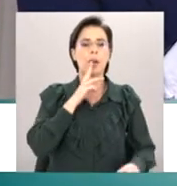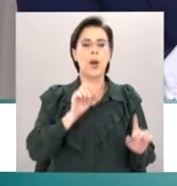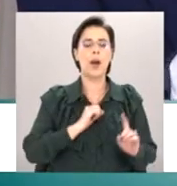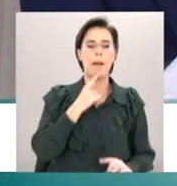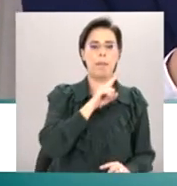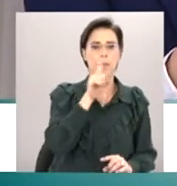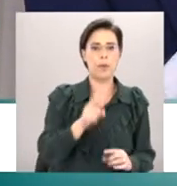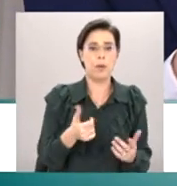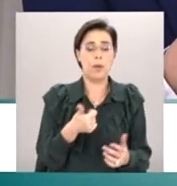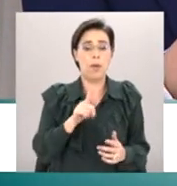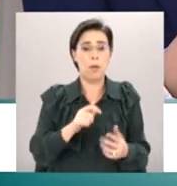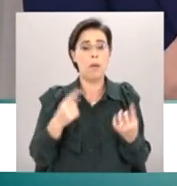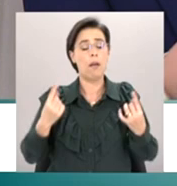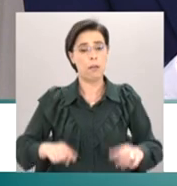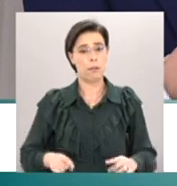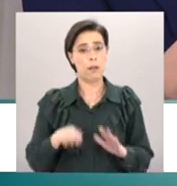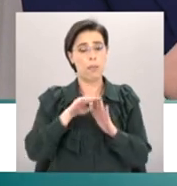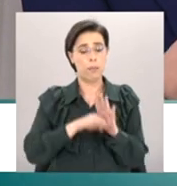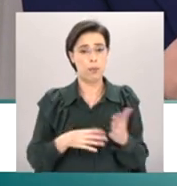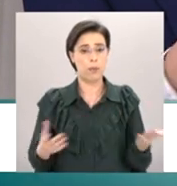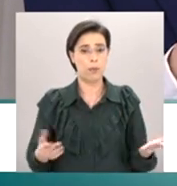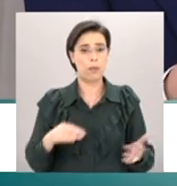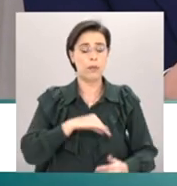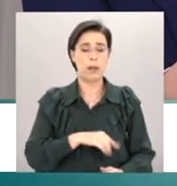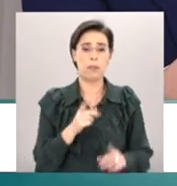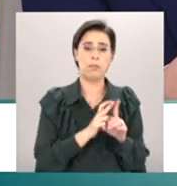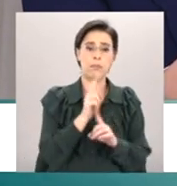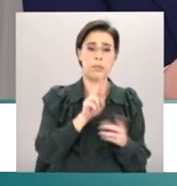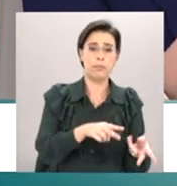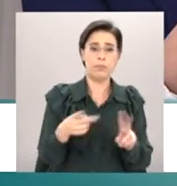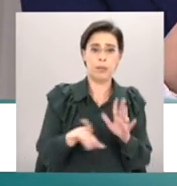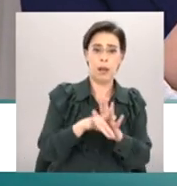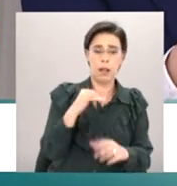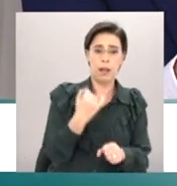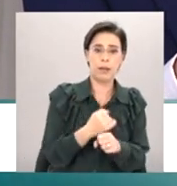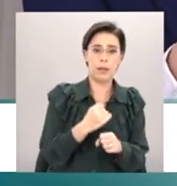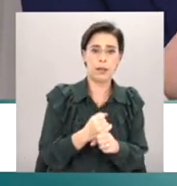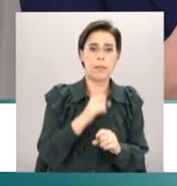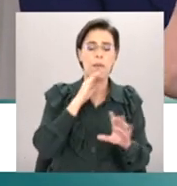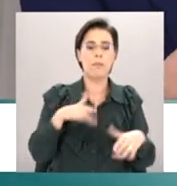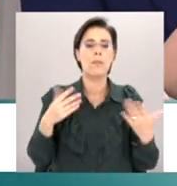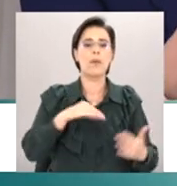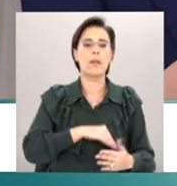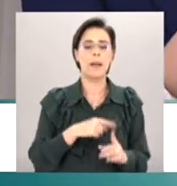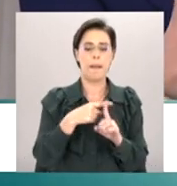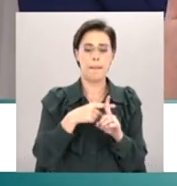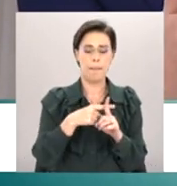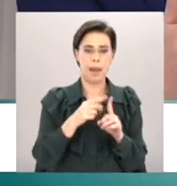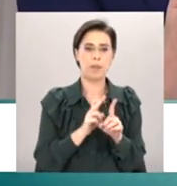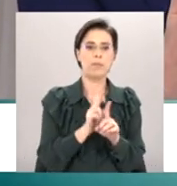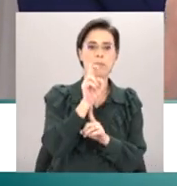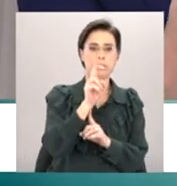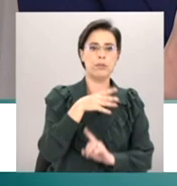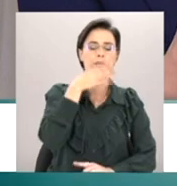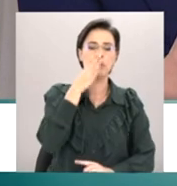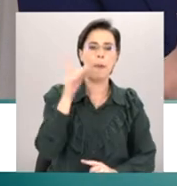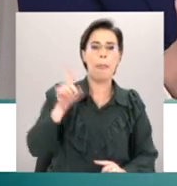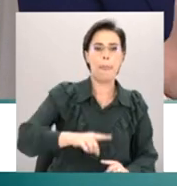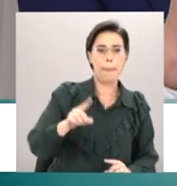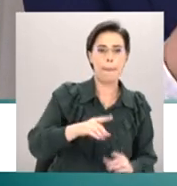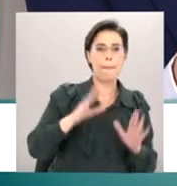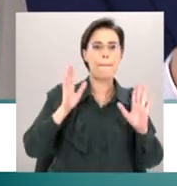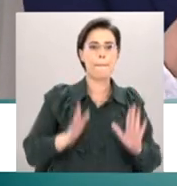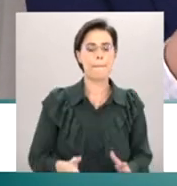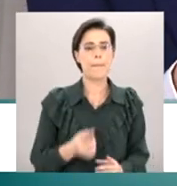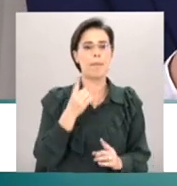sim e bloco esquerda tem tem o programa de serviço lá no mínimo e alterar a legislação laboral para permitir que o salário médio subo alí a serem explicados várias